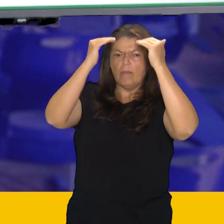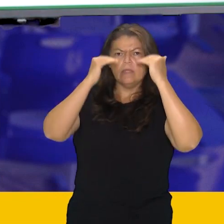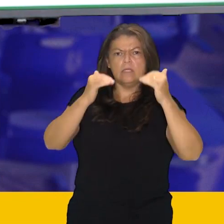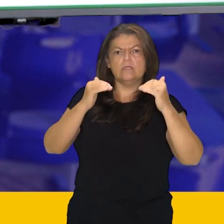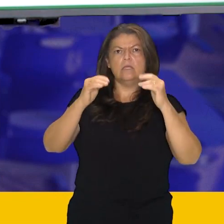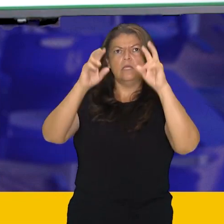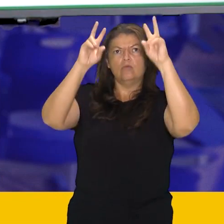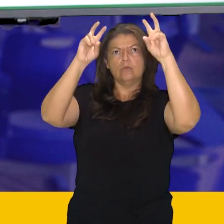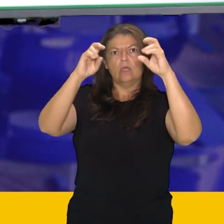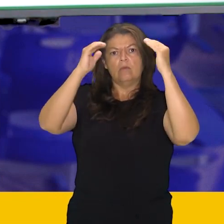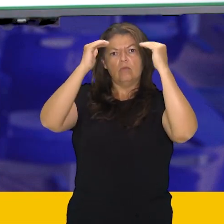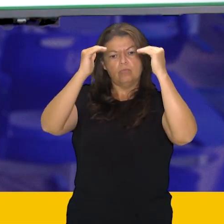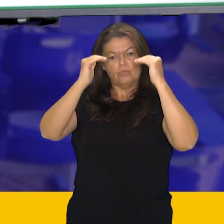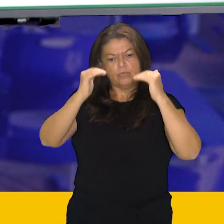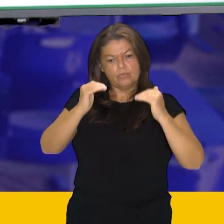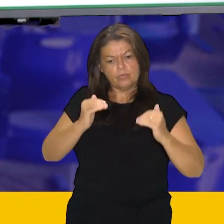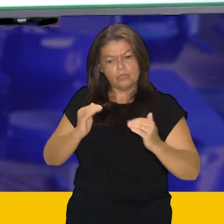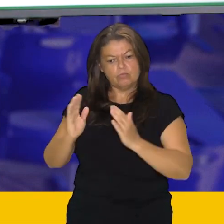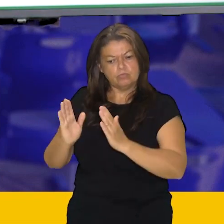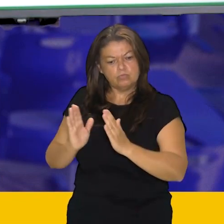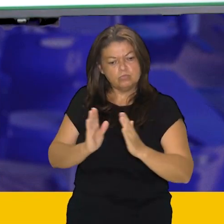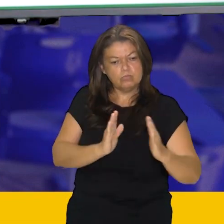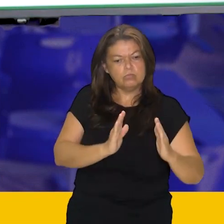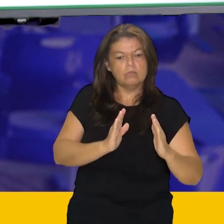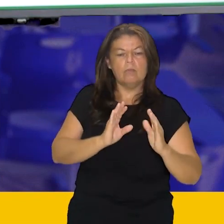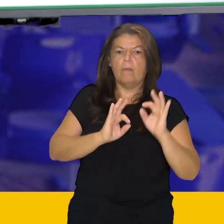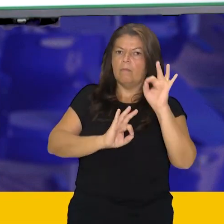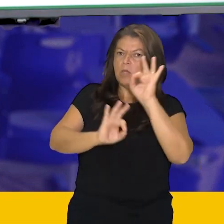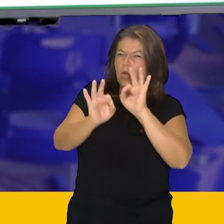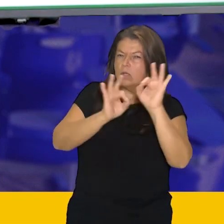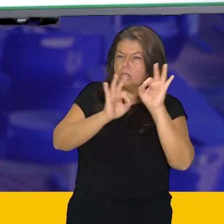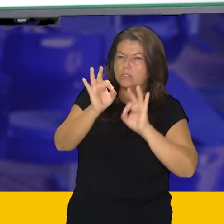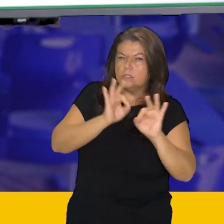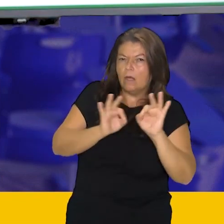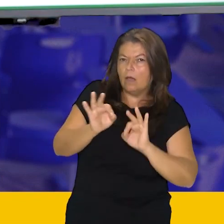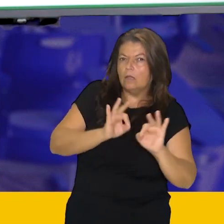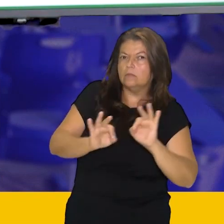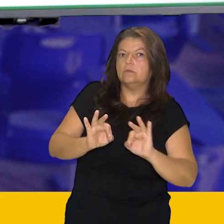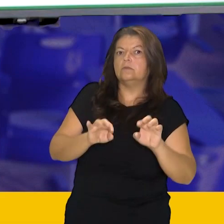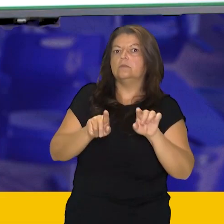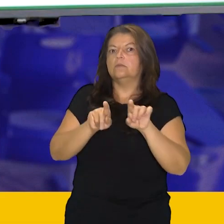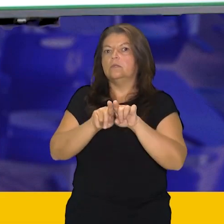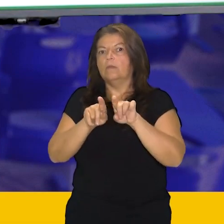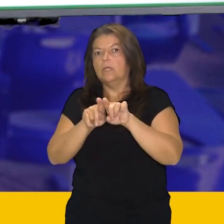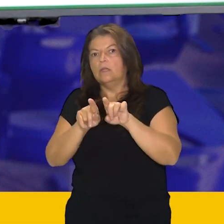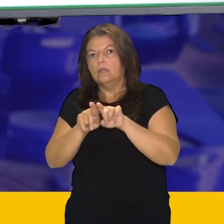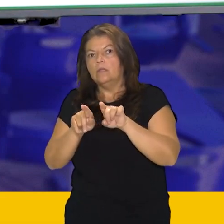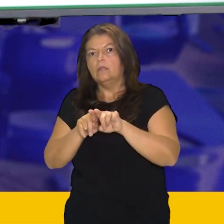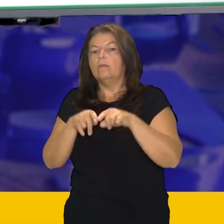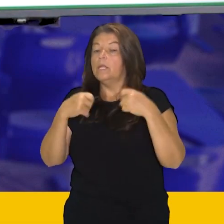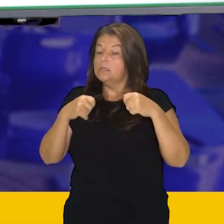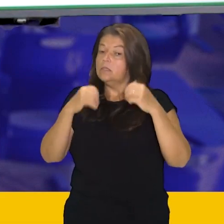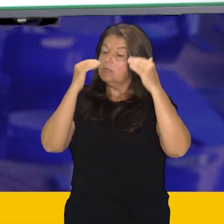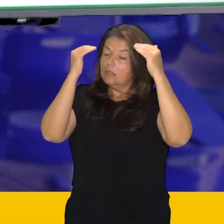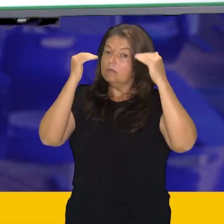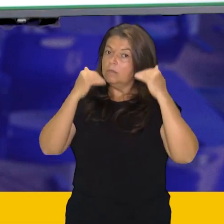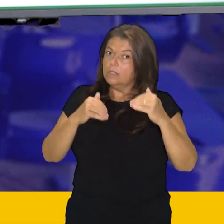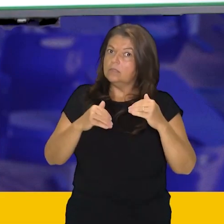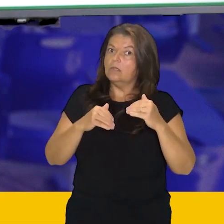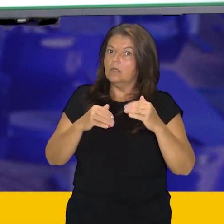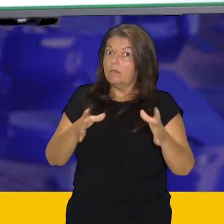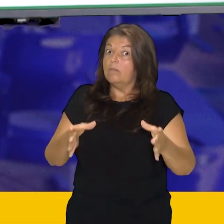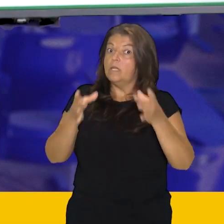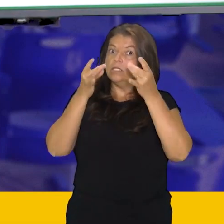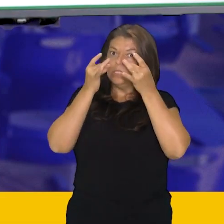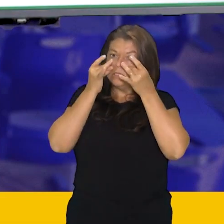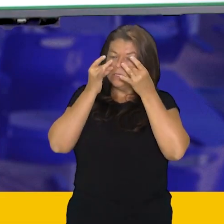aos textos argumentativos, se esses argumentos são bem elaborados, se eles estão bem fundamentados, seria interessante que você prestasse